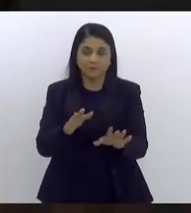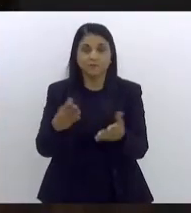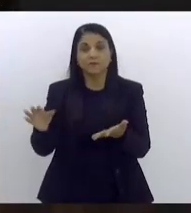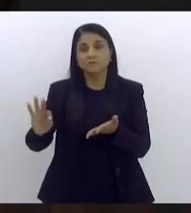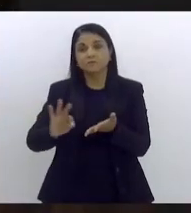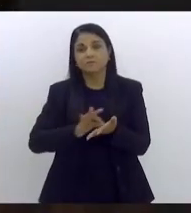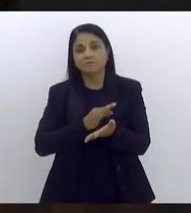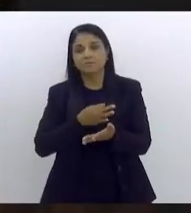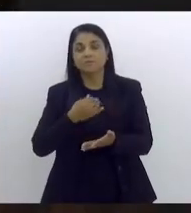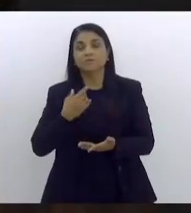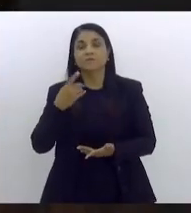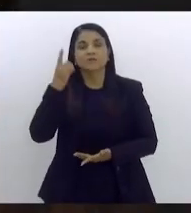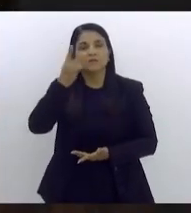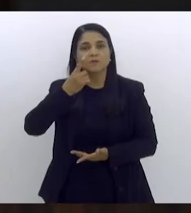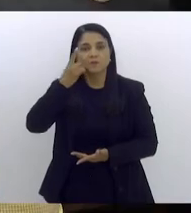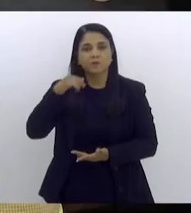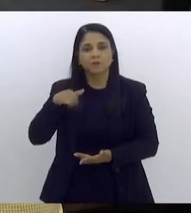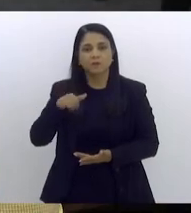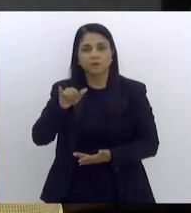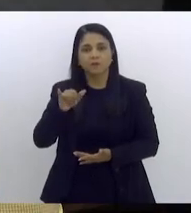deputado Yuri.